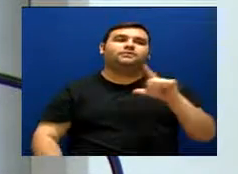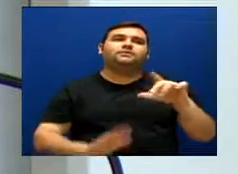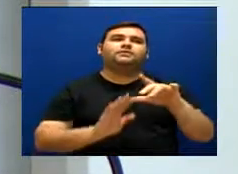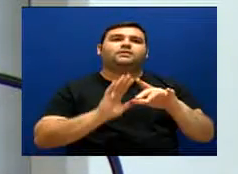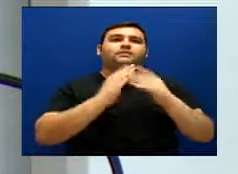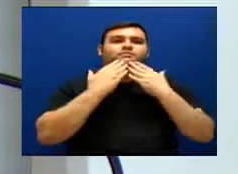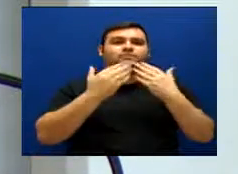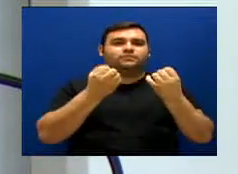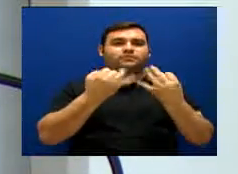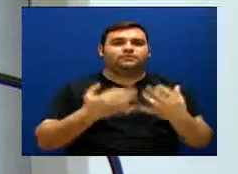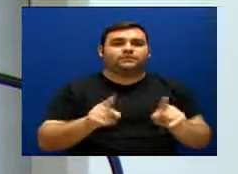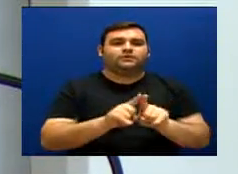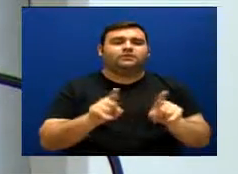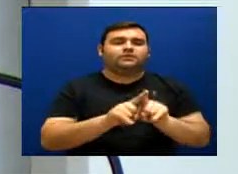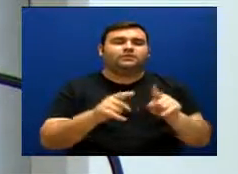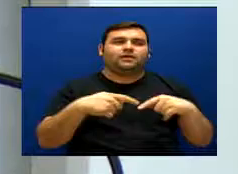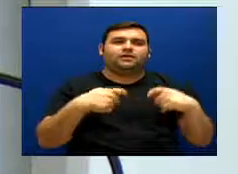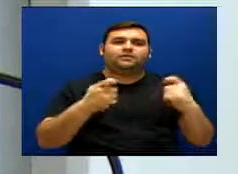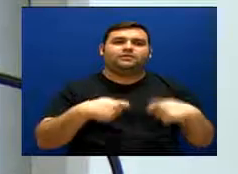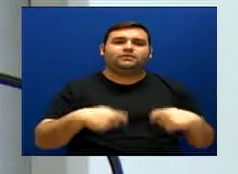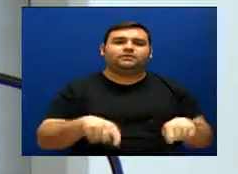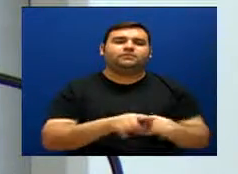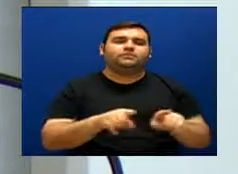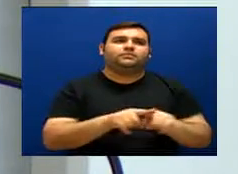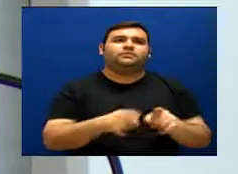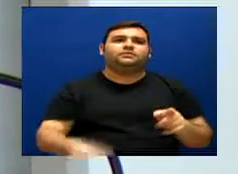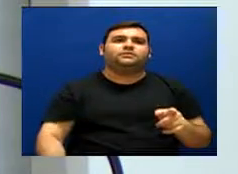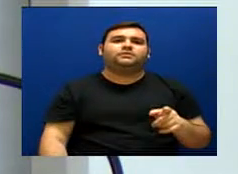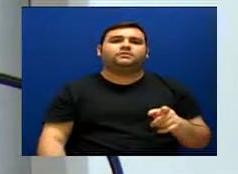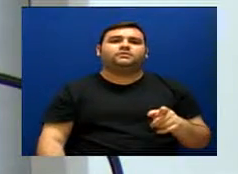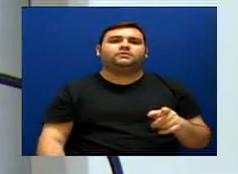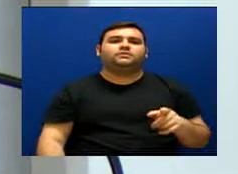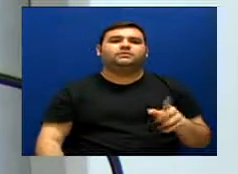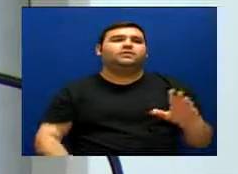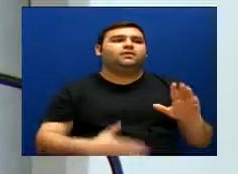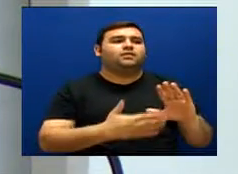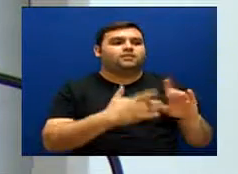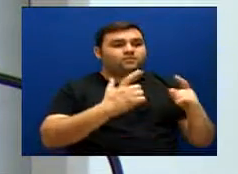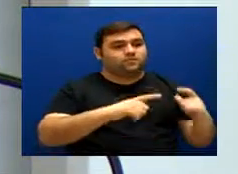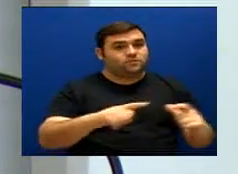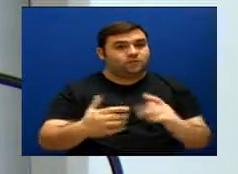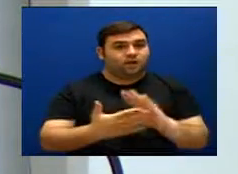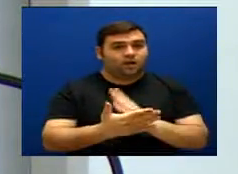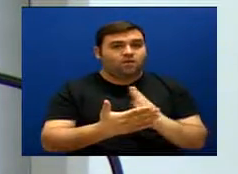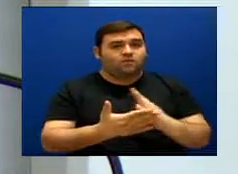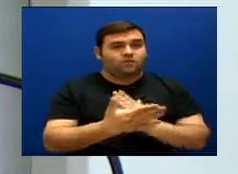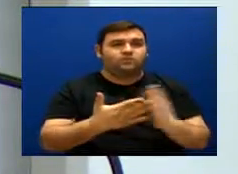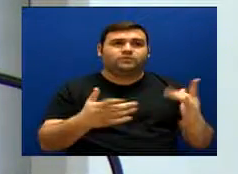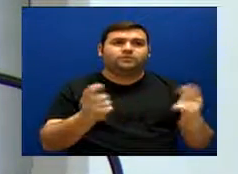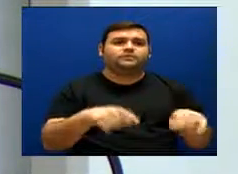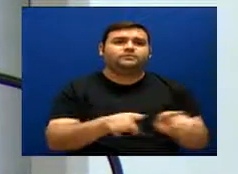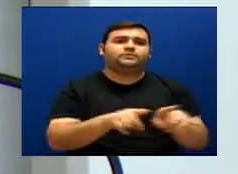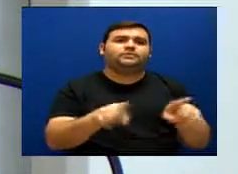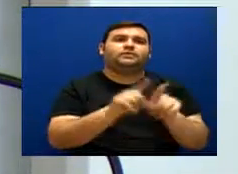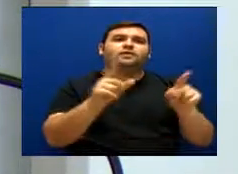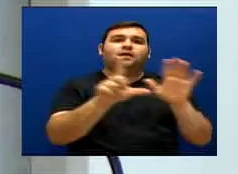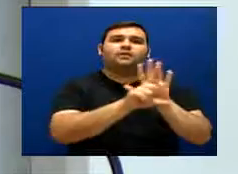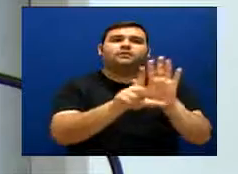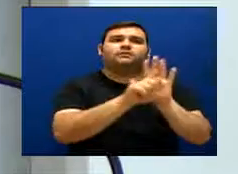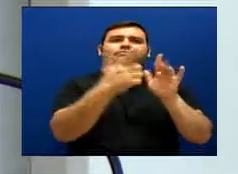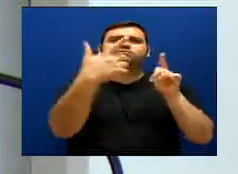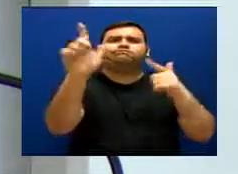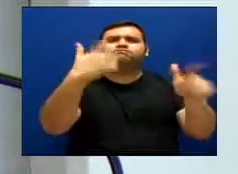à possibilidade de colocar não só em alguns locais públicos, né? Seria importante que tivesse outras